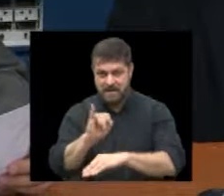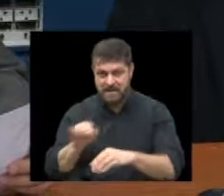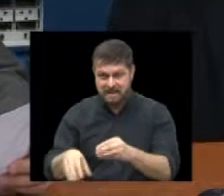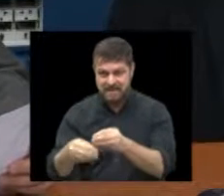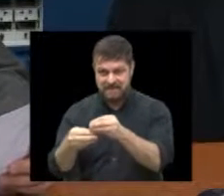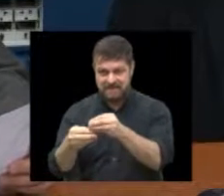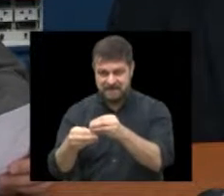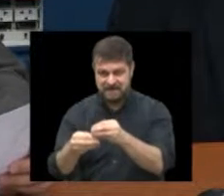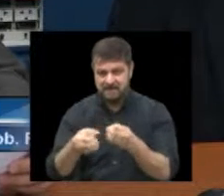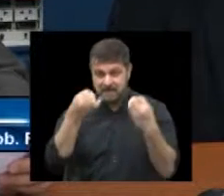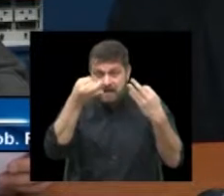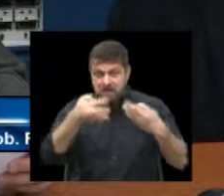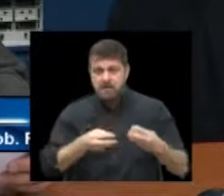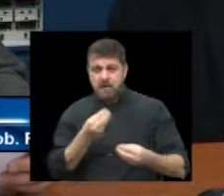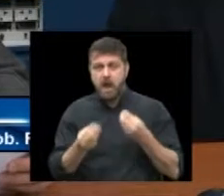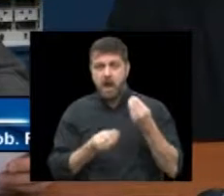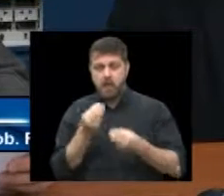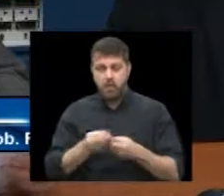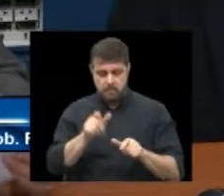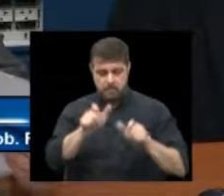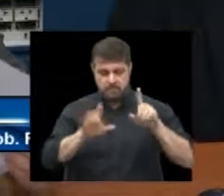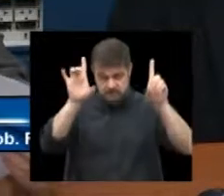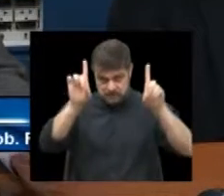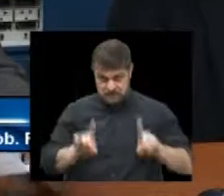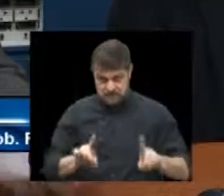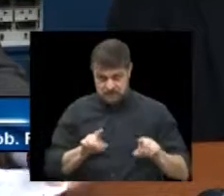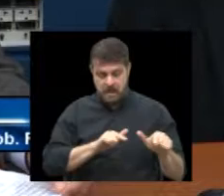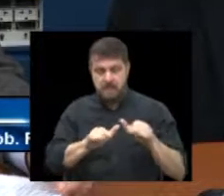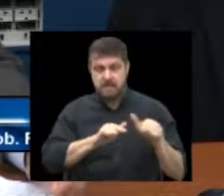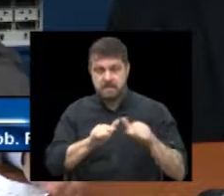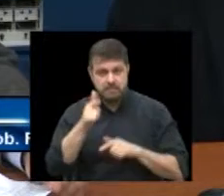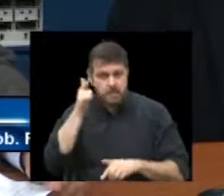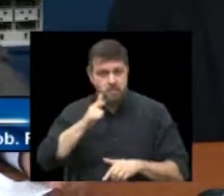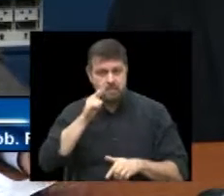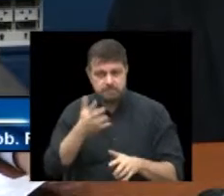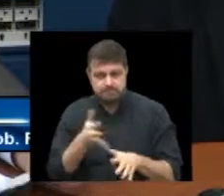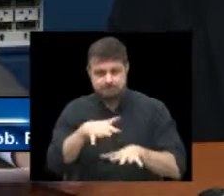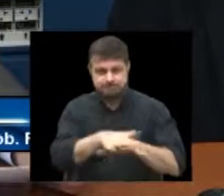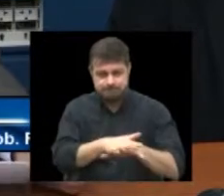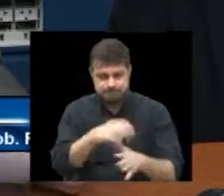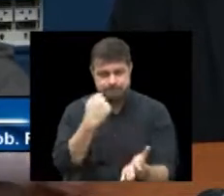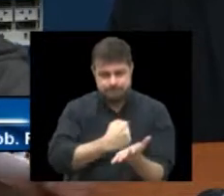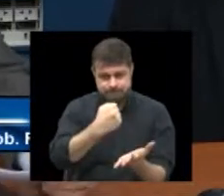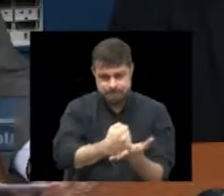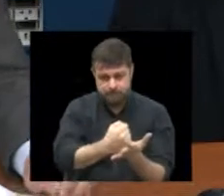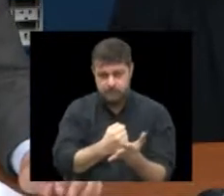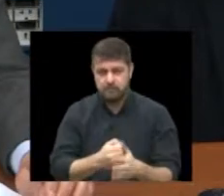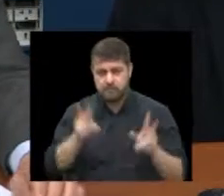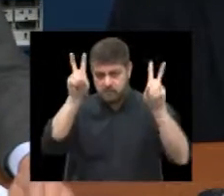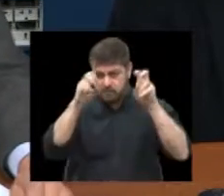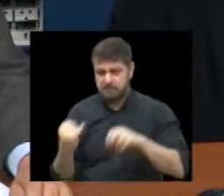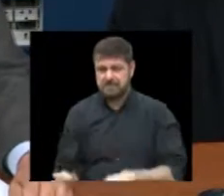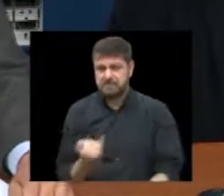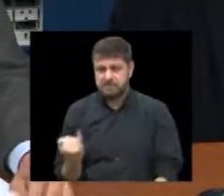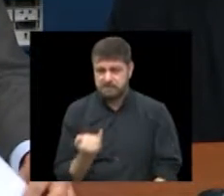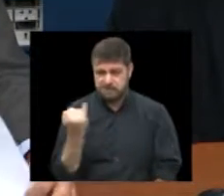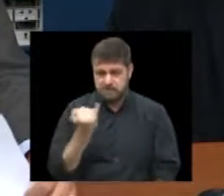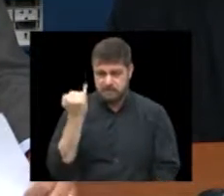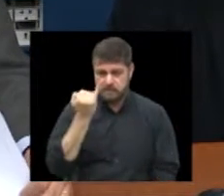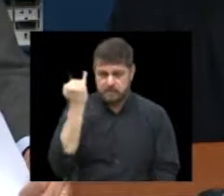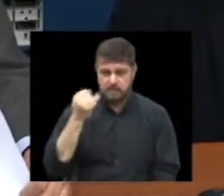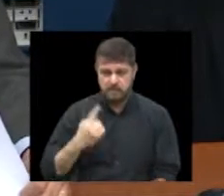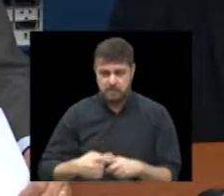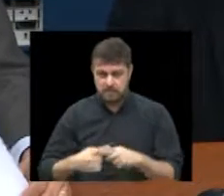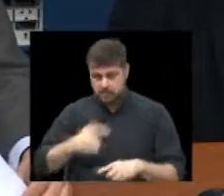Câmara falou sobre a escolha do assunto apresentado. E eu acho um tema de extrema importância, porque